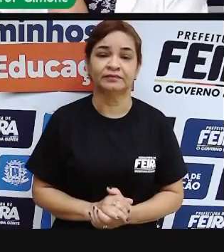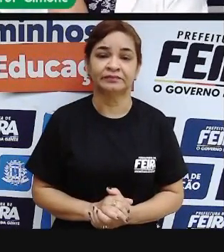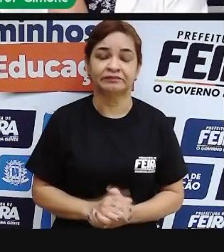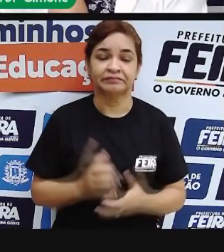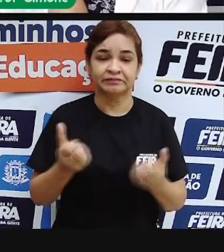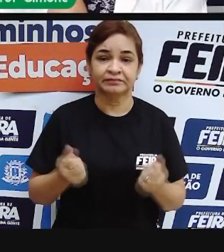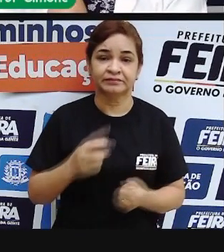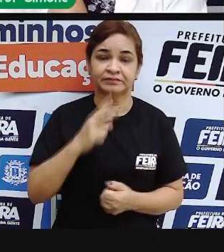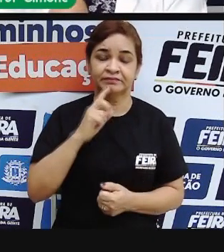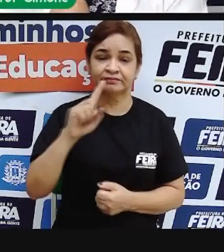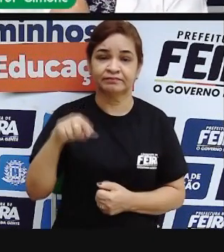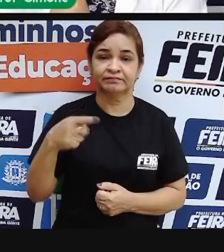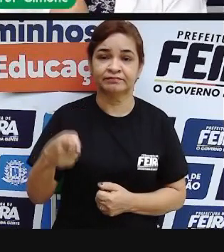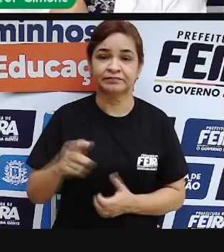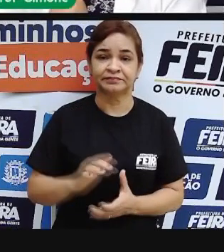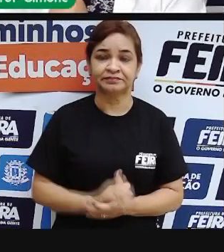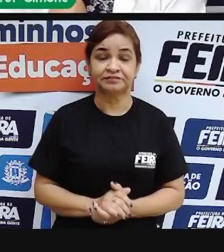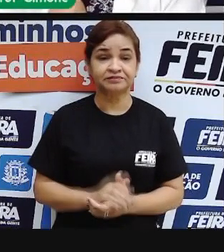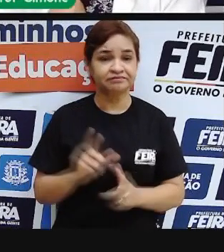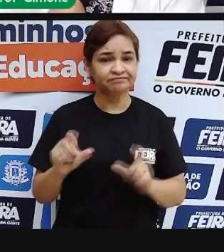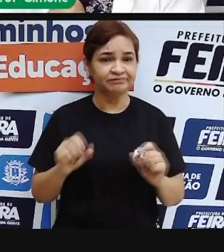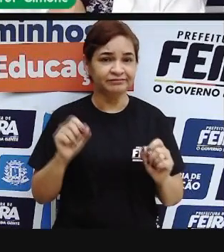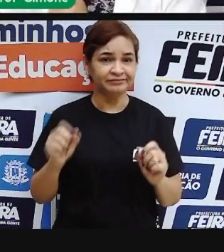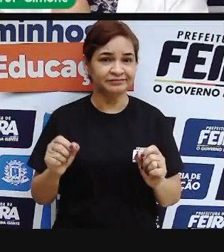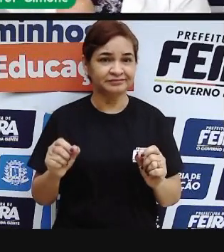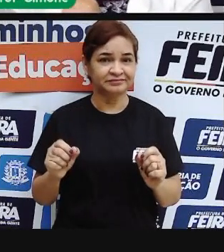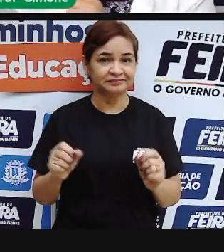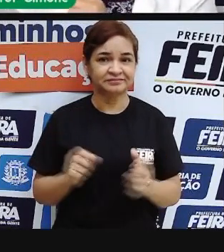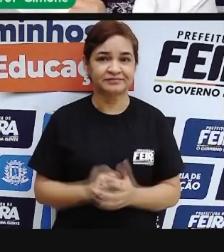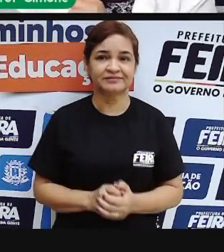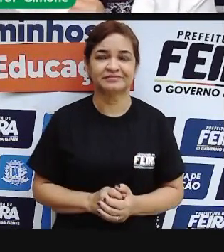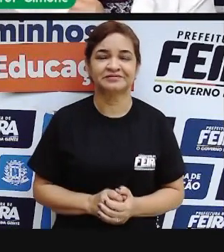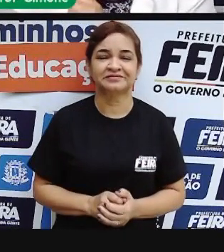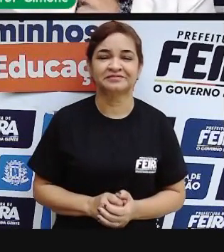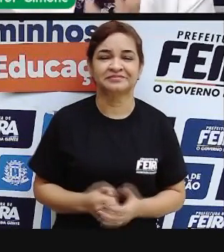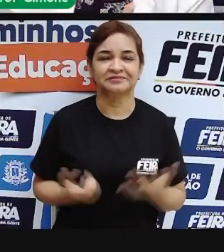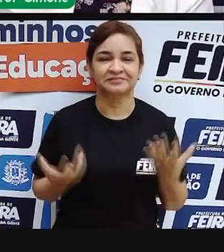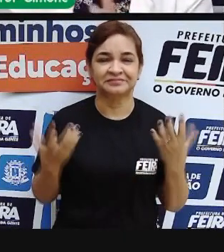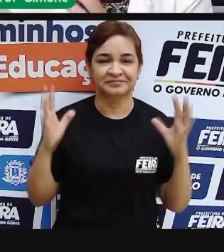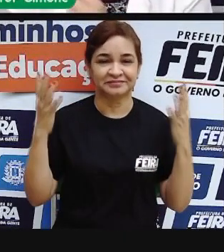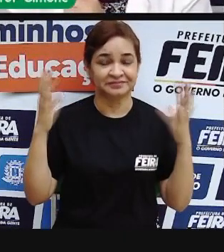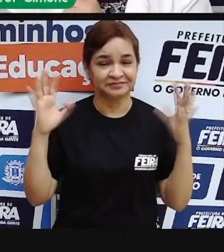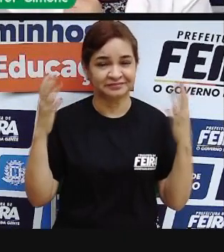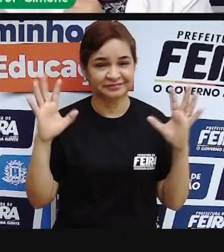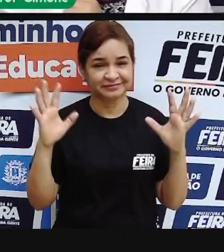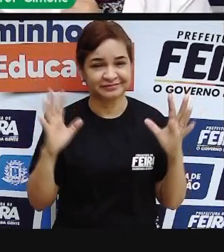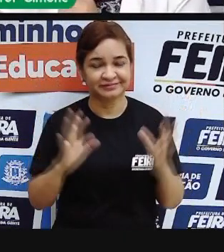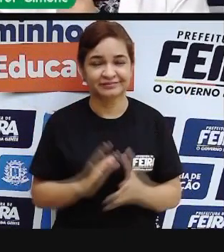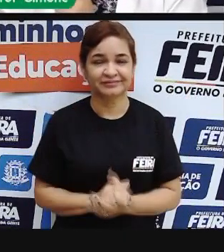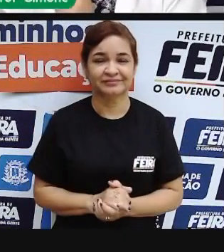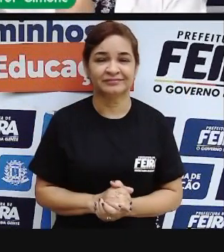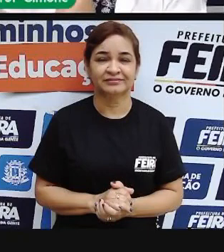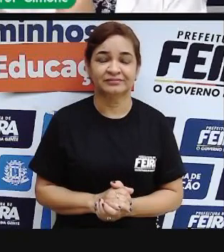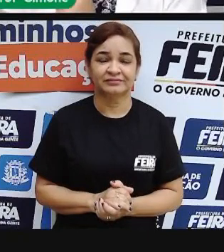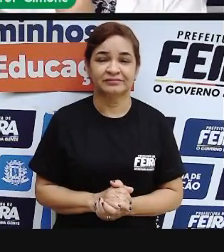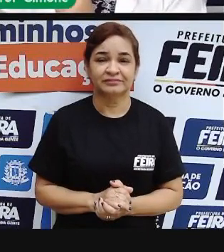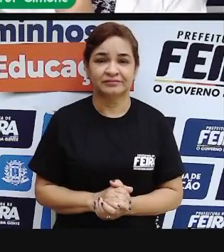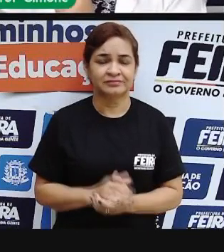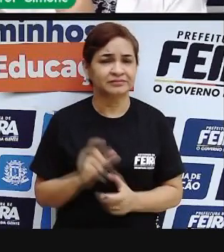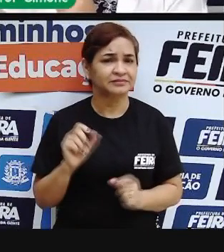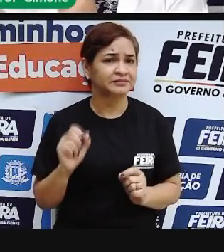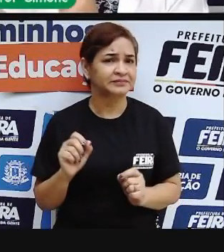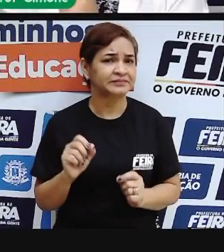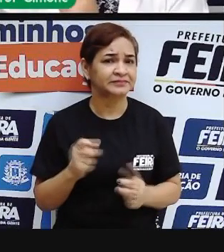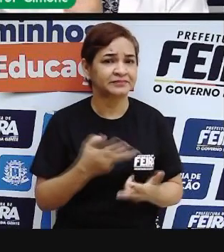conhecer um outro símbolo do São João, ou dos festejos juninos, como vocês preferirem? A